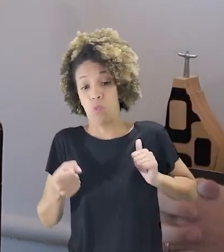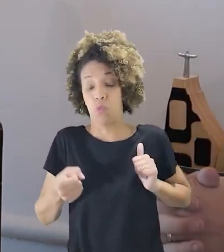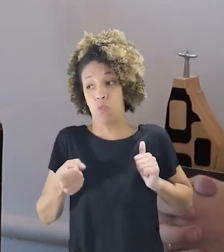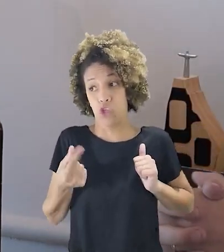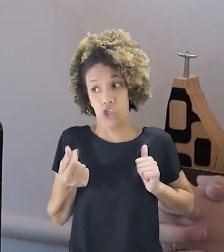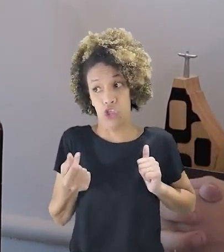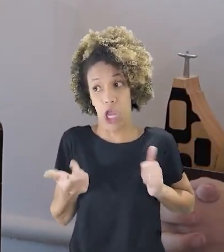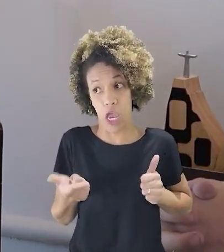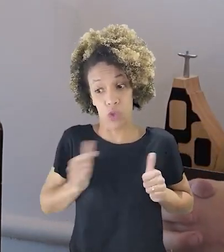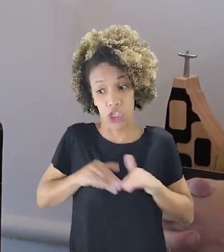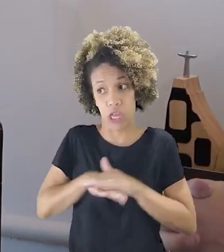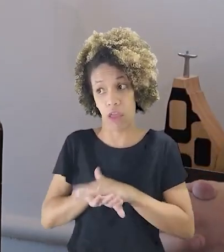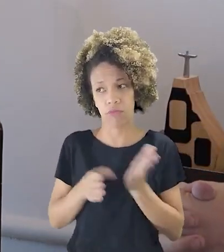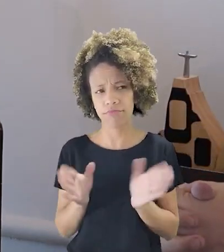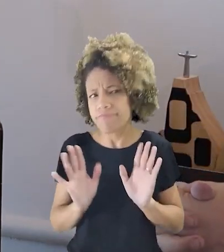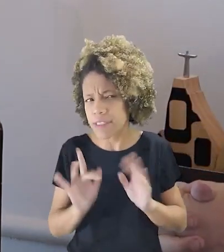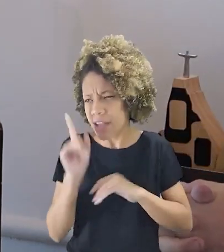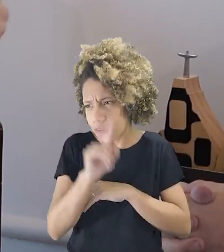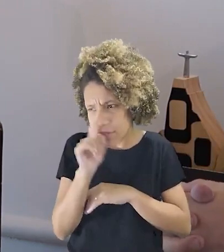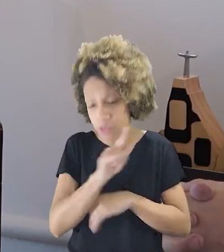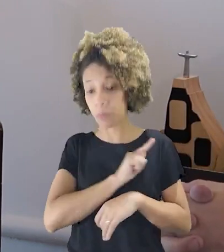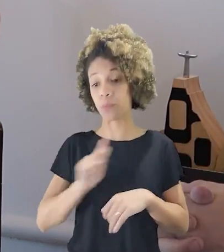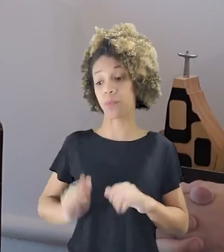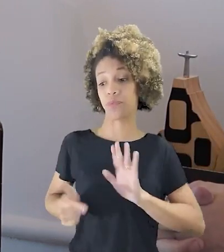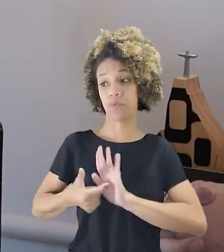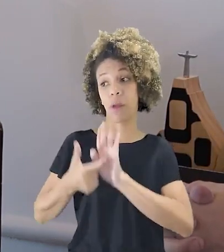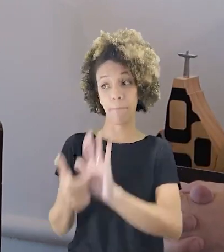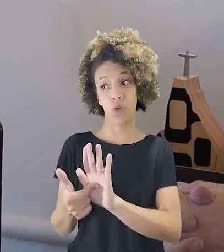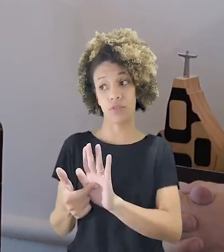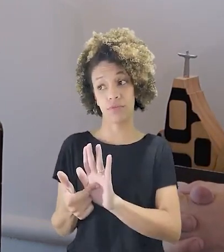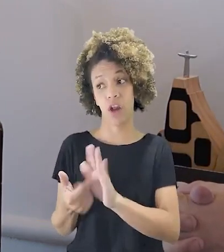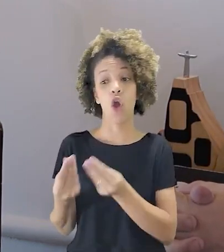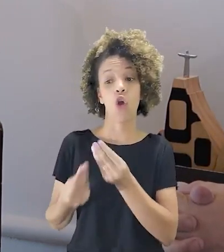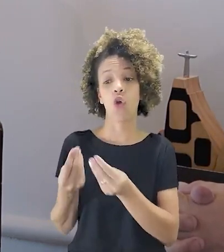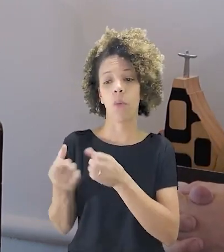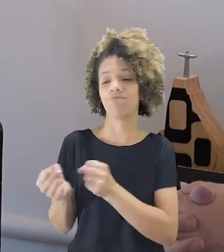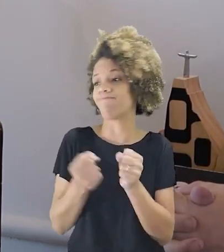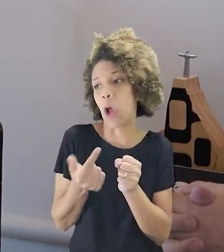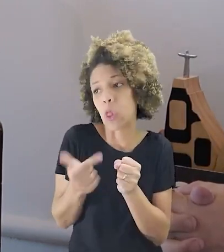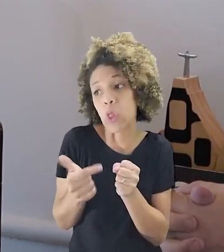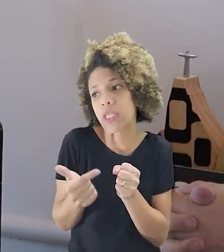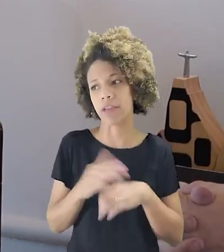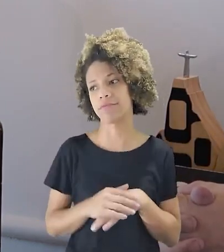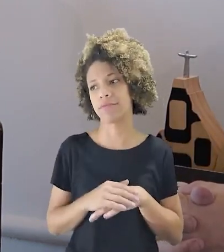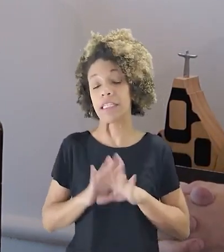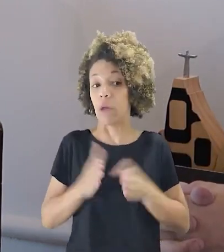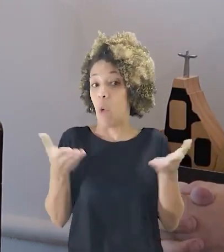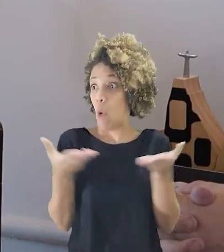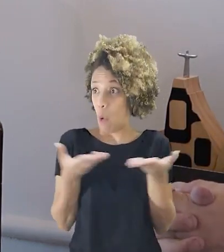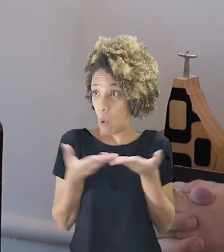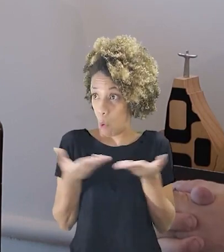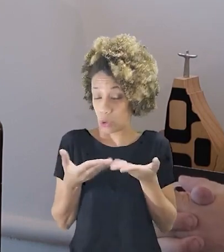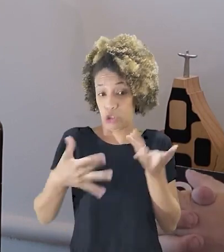dinheiro nas costas. Então, essa fragilidade do governador traz um governo que não tem poder. Então, no momento atual, diante